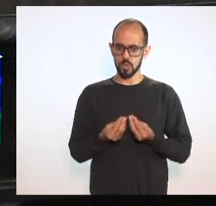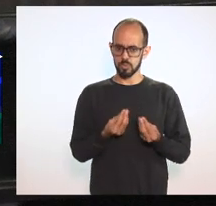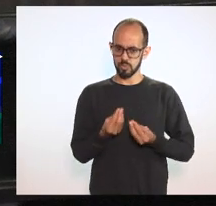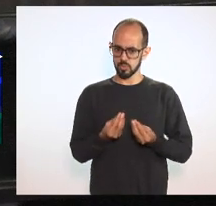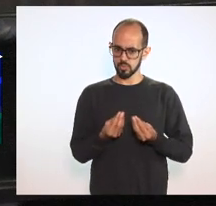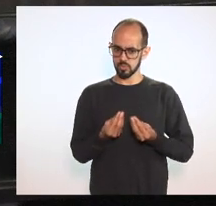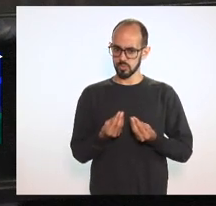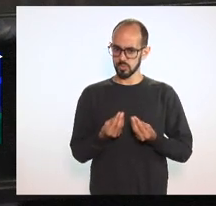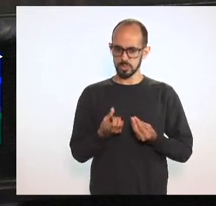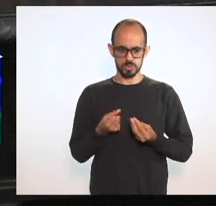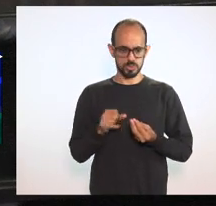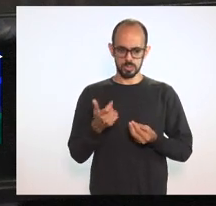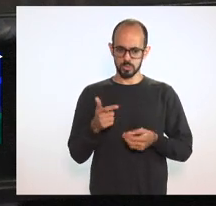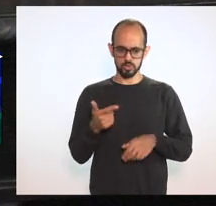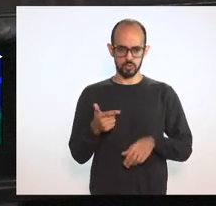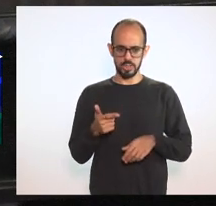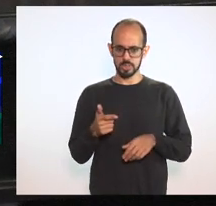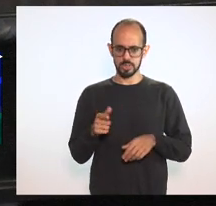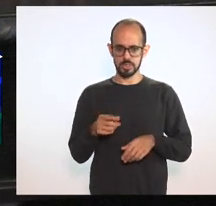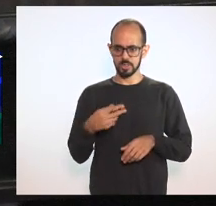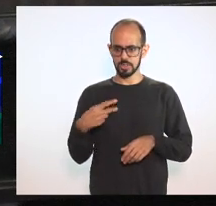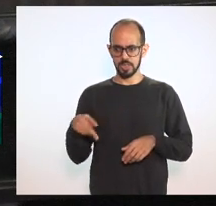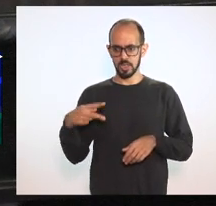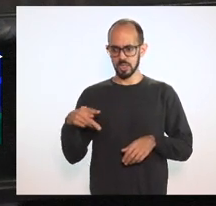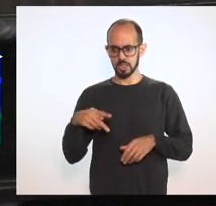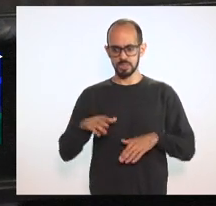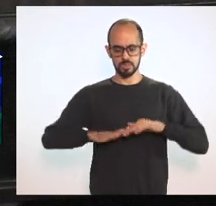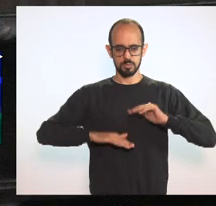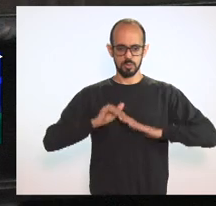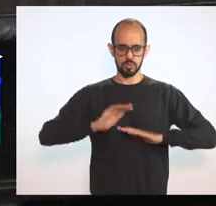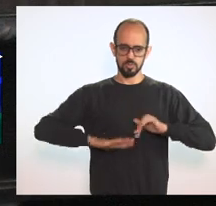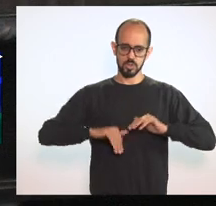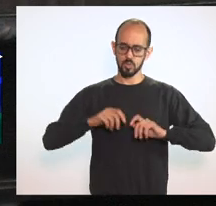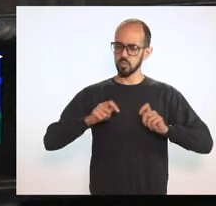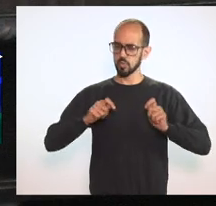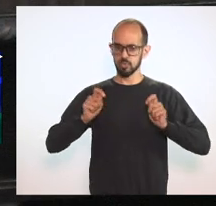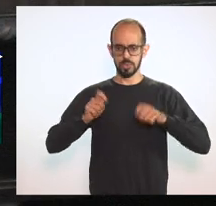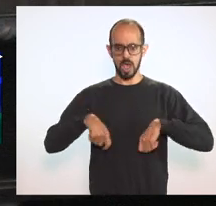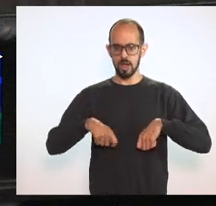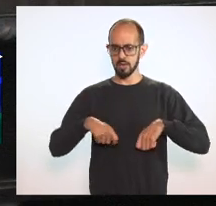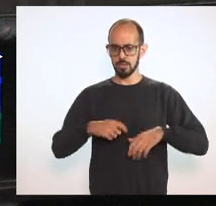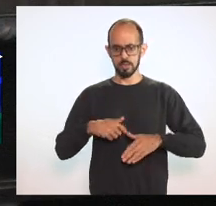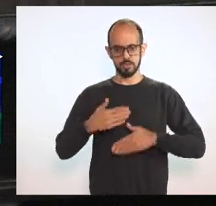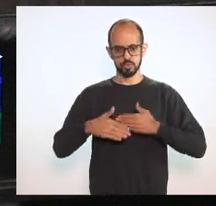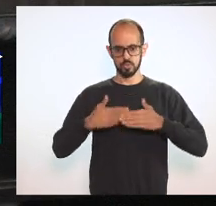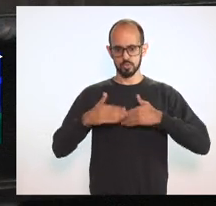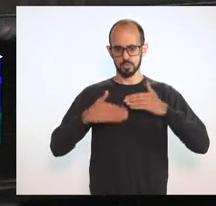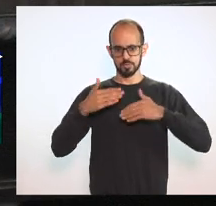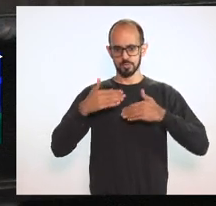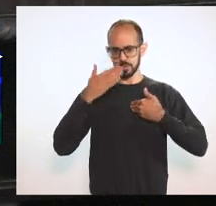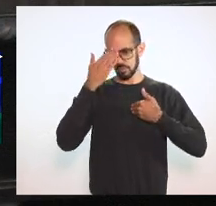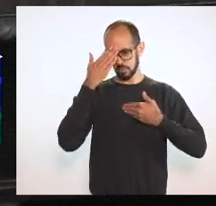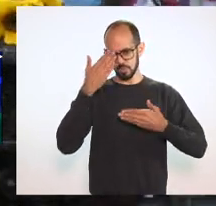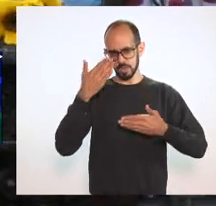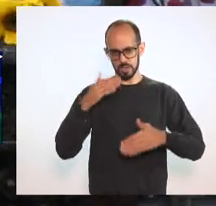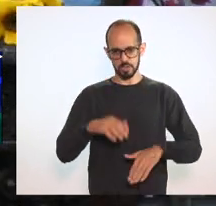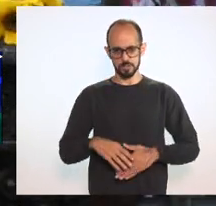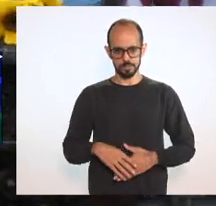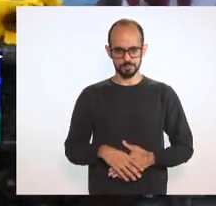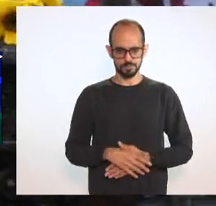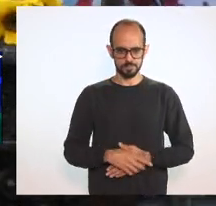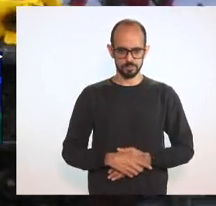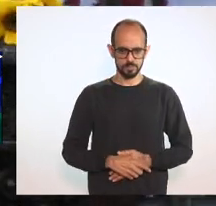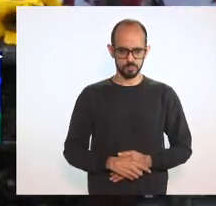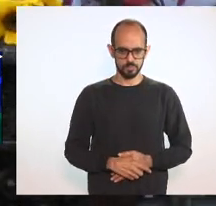sem ele o futuro não teria nenhuma possibilidade de concretização Muitíssimo obrigado